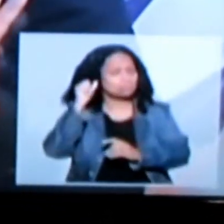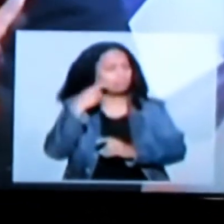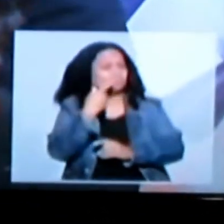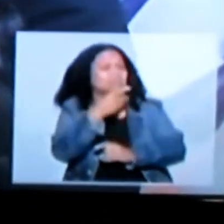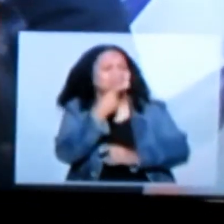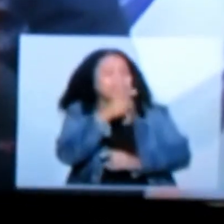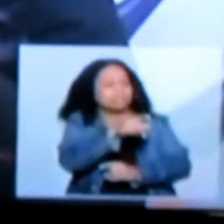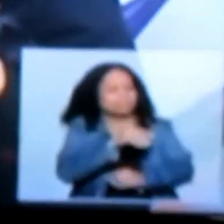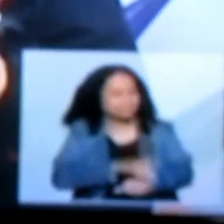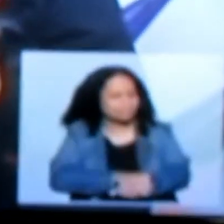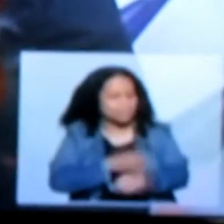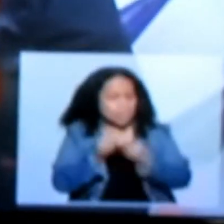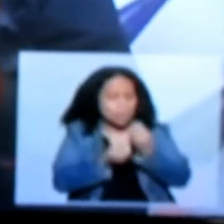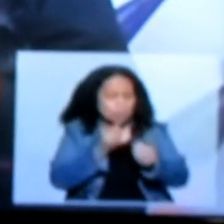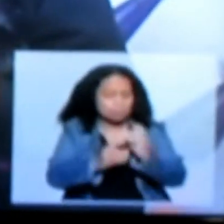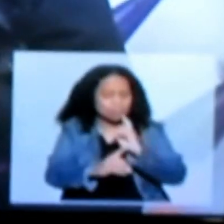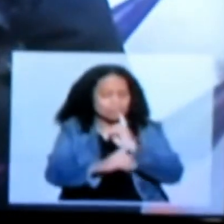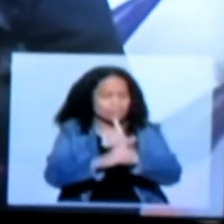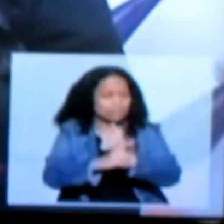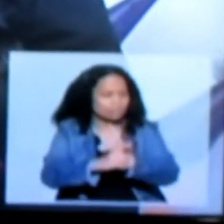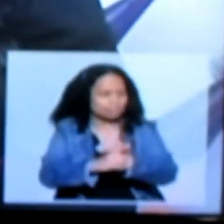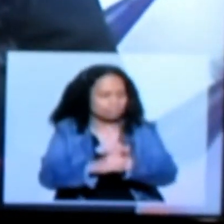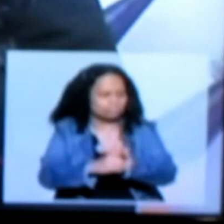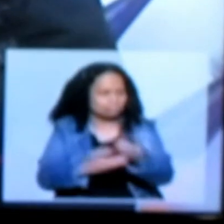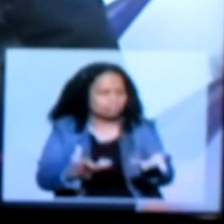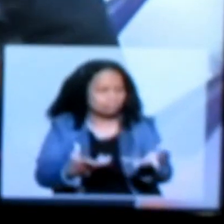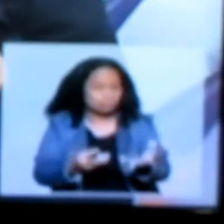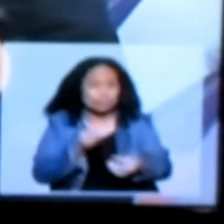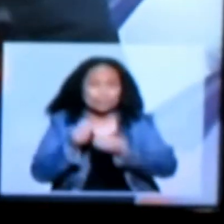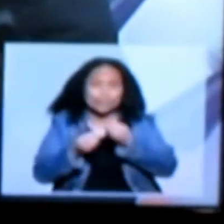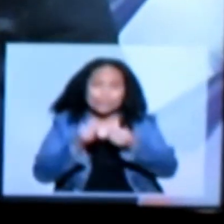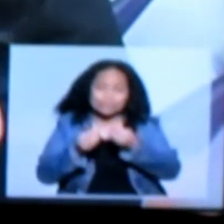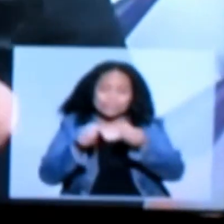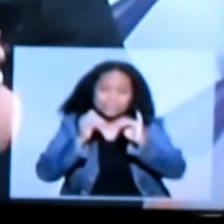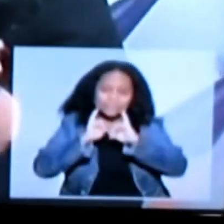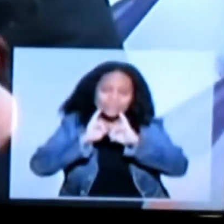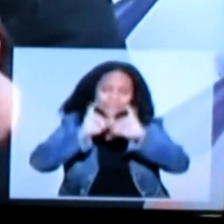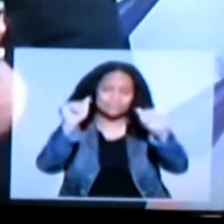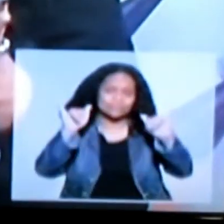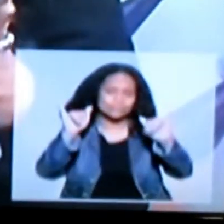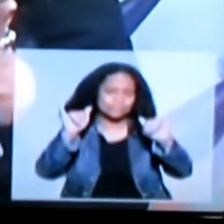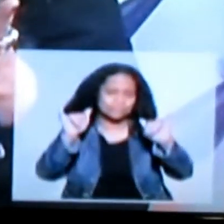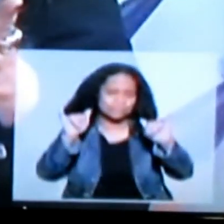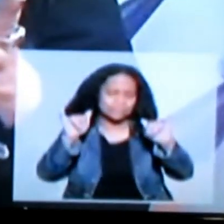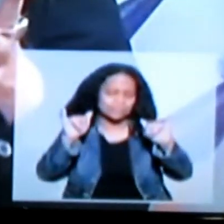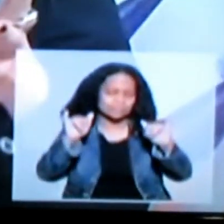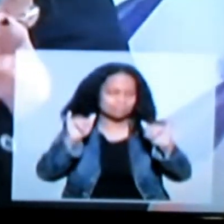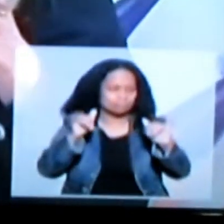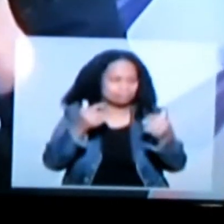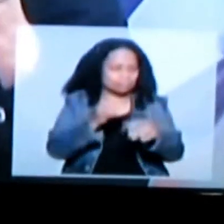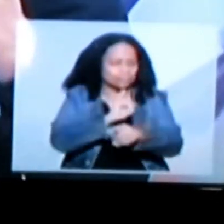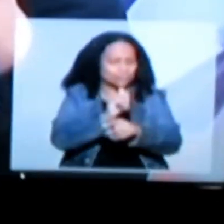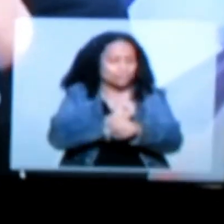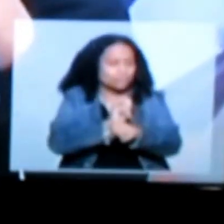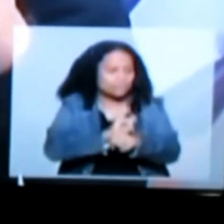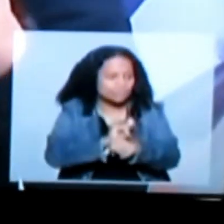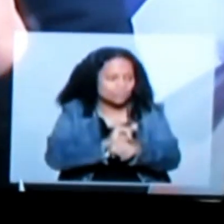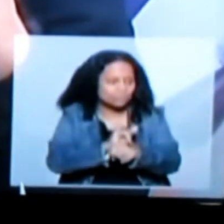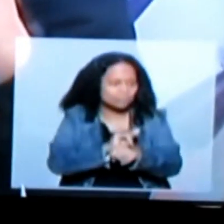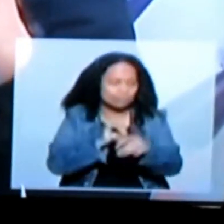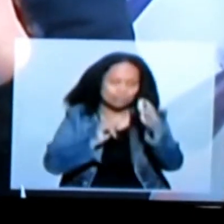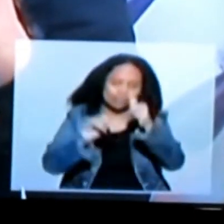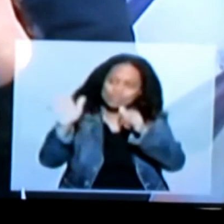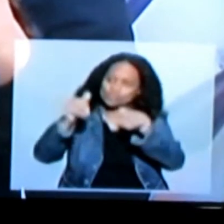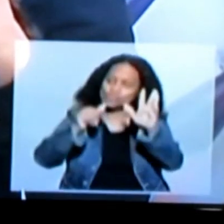de você? Como é que ela acha o teu canal? É, existe uma forma de fazer uma publicidade dele, né, de atrair pessoas